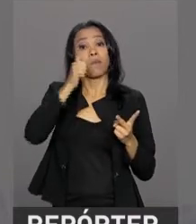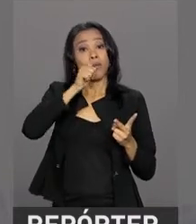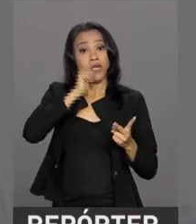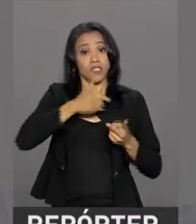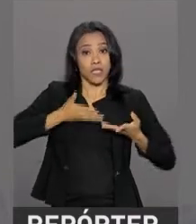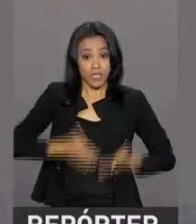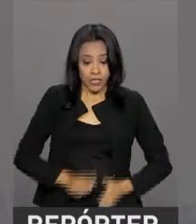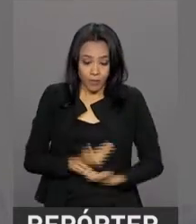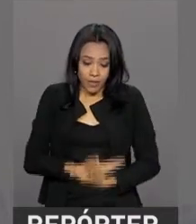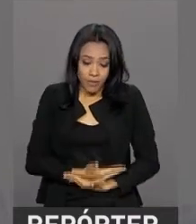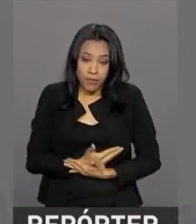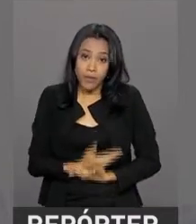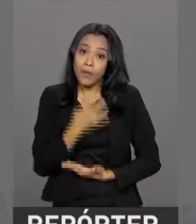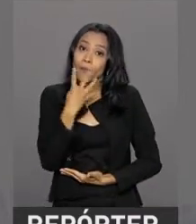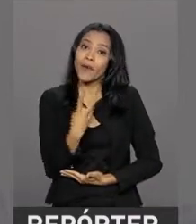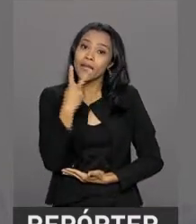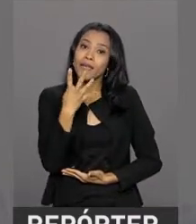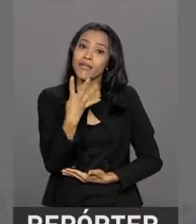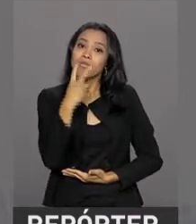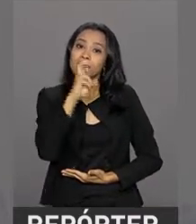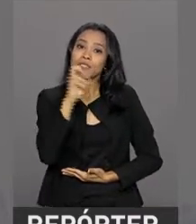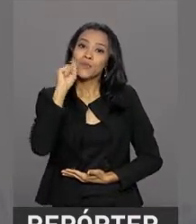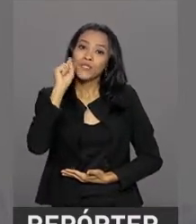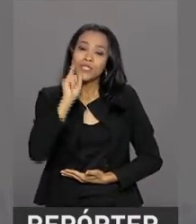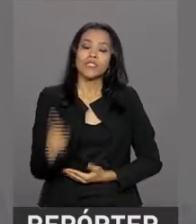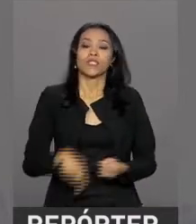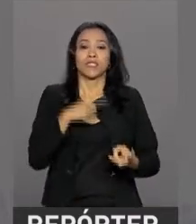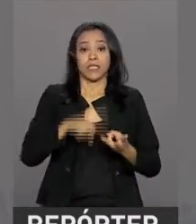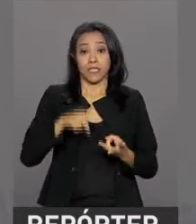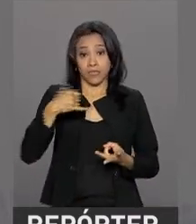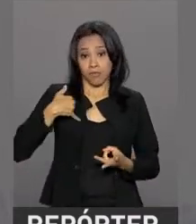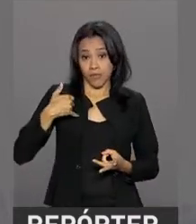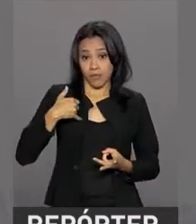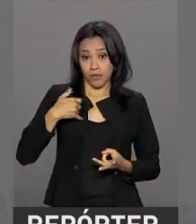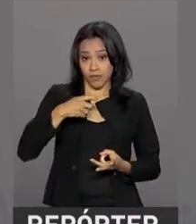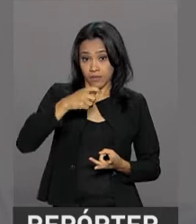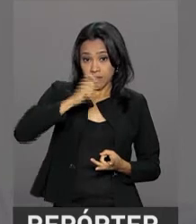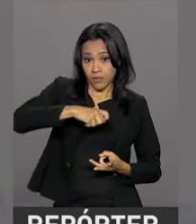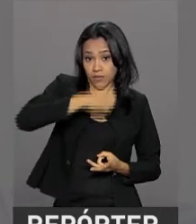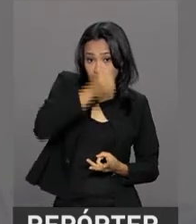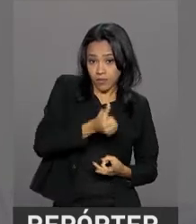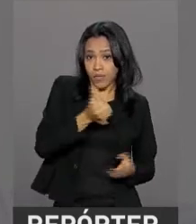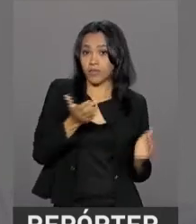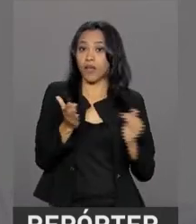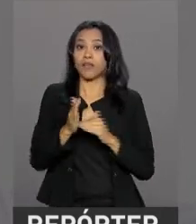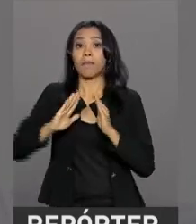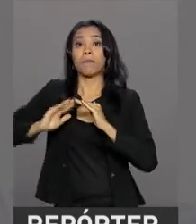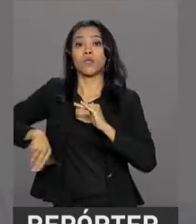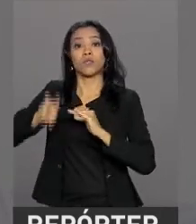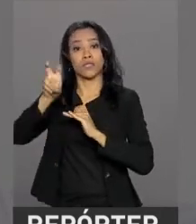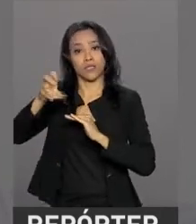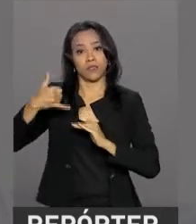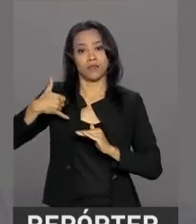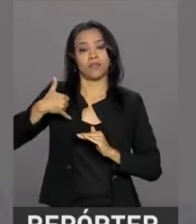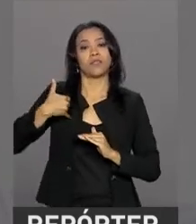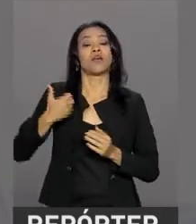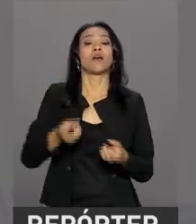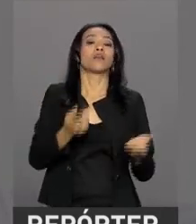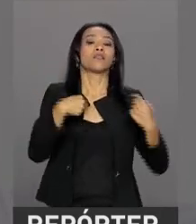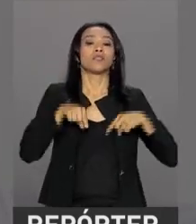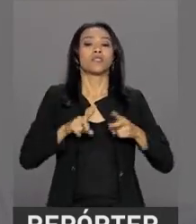tiveram filhos a menos de 45 dias crianças entre seis meses e menores de 5 anos trabalhadores de